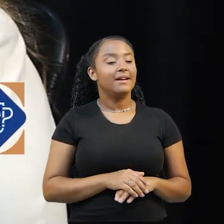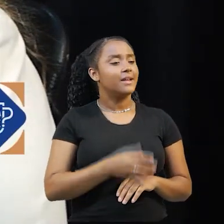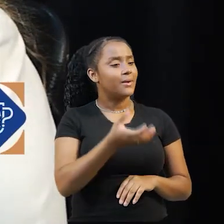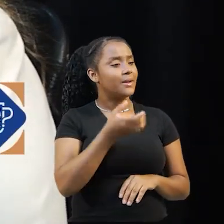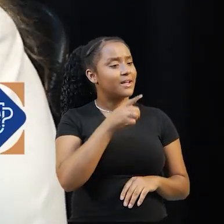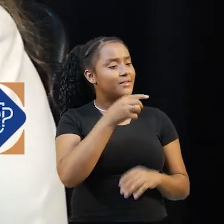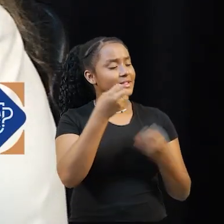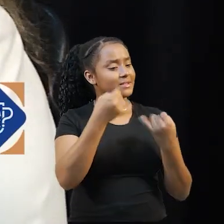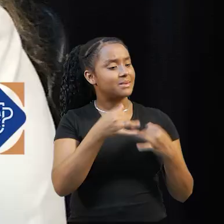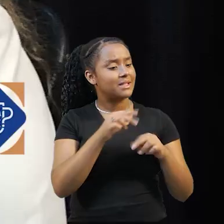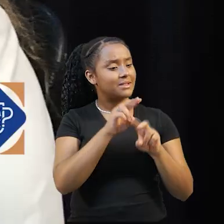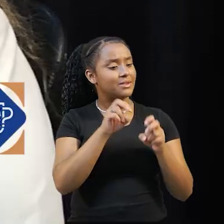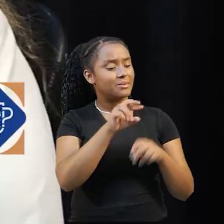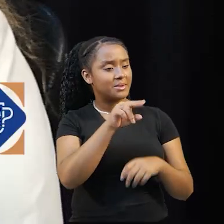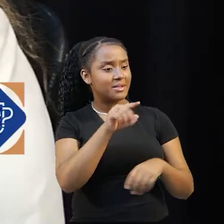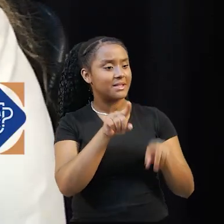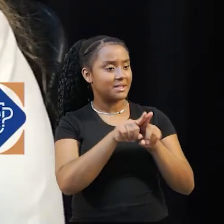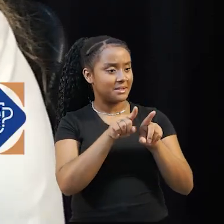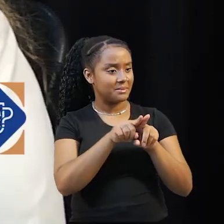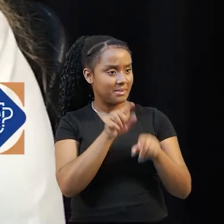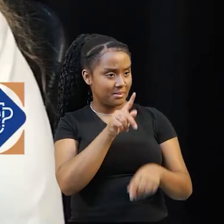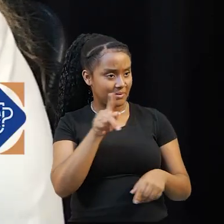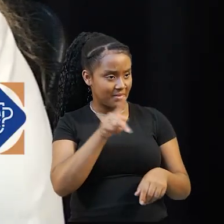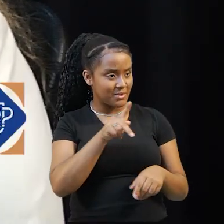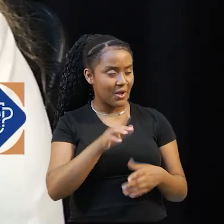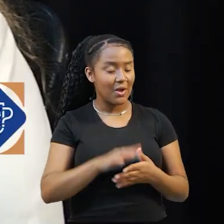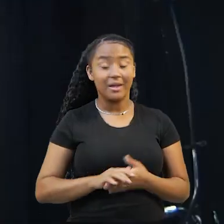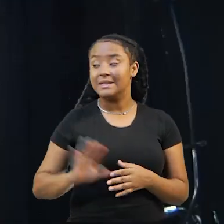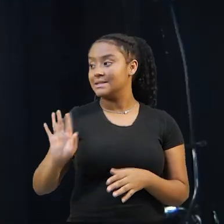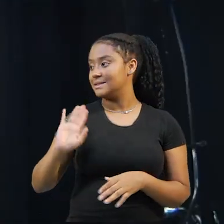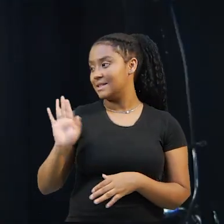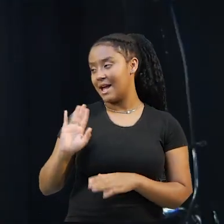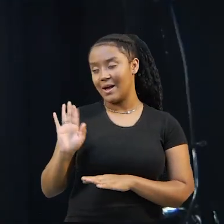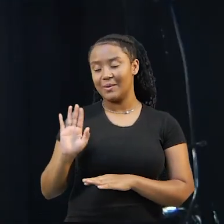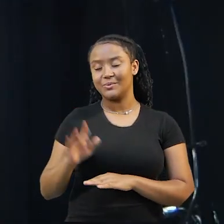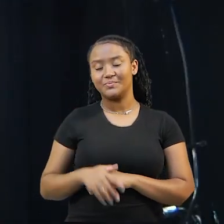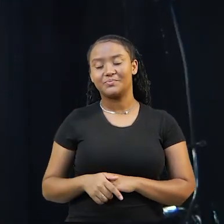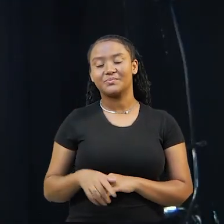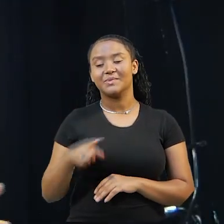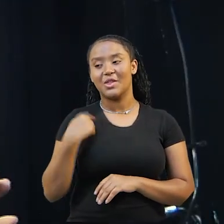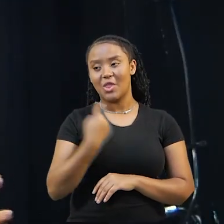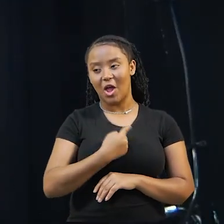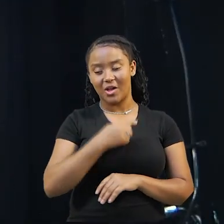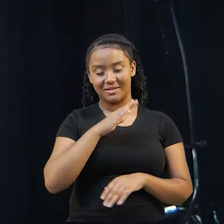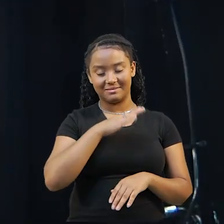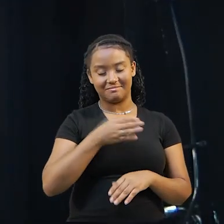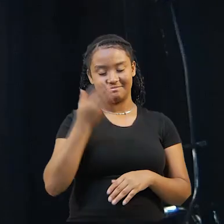né, Vitor Hugo? Também são professores? Não. Então, a gente tinha uma coisa que a gente